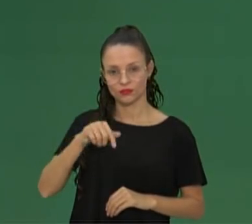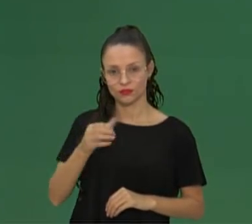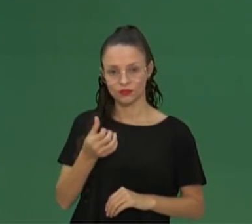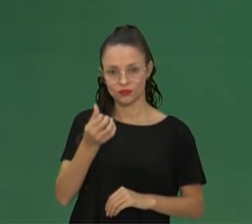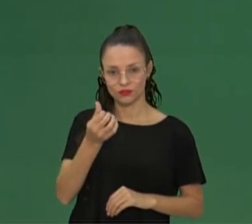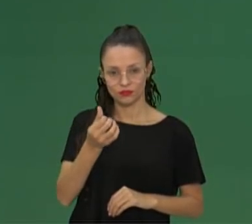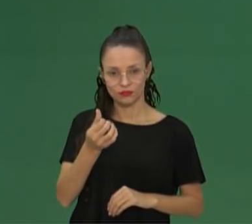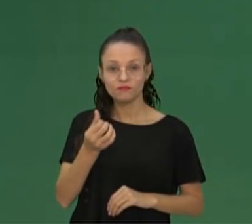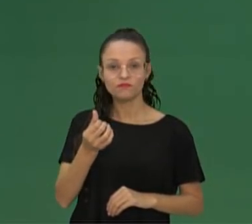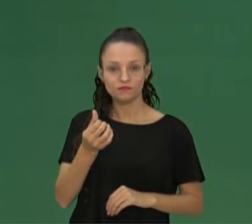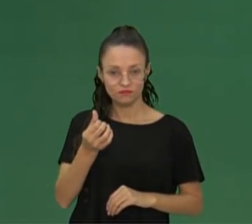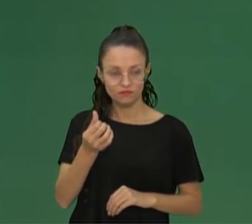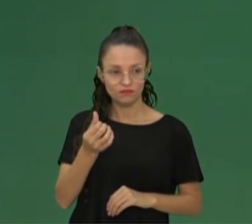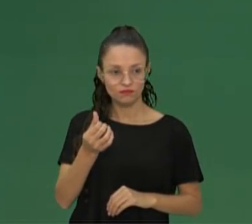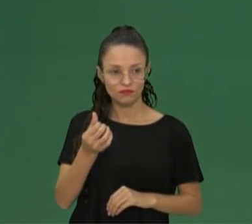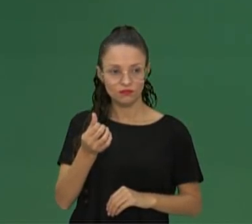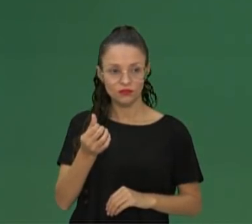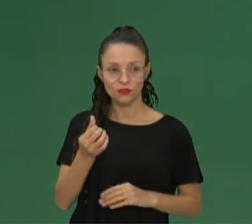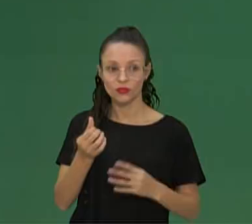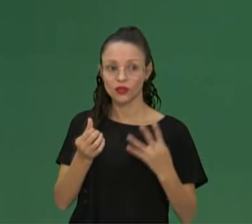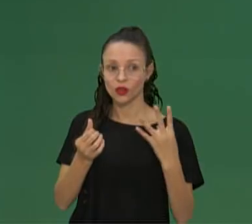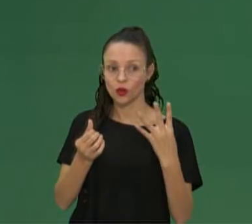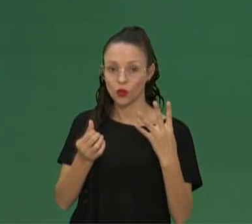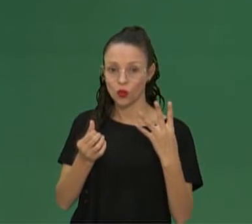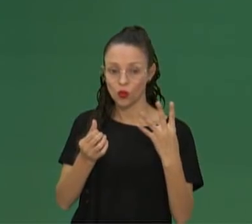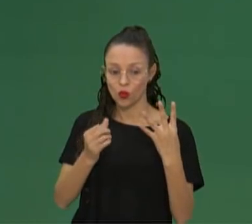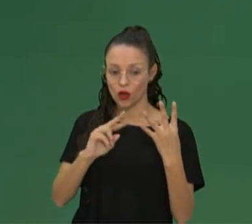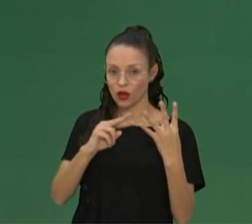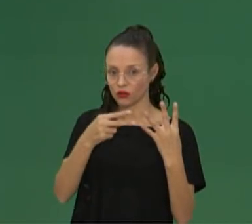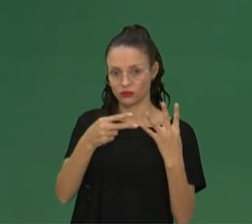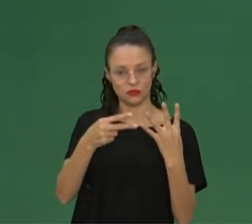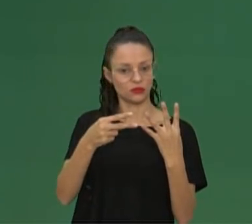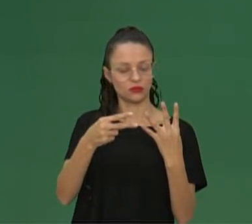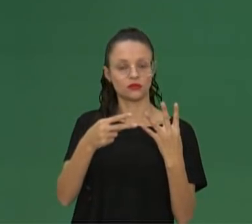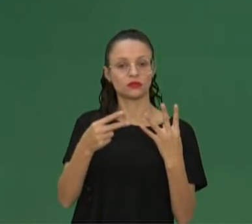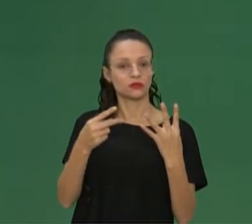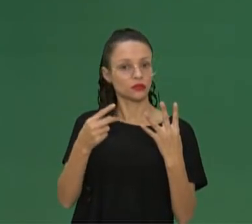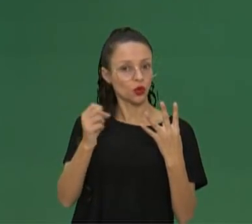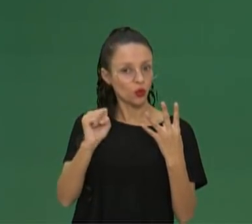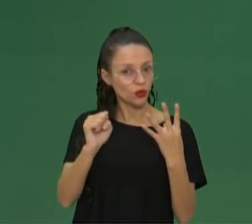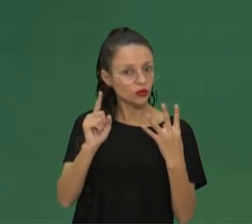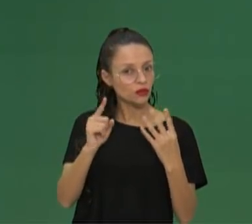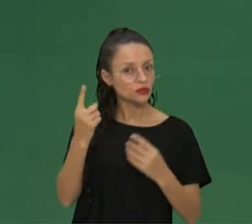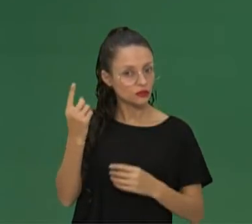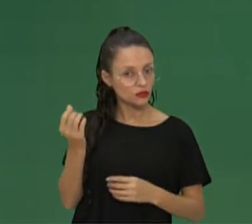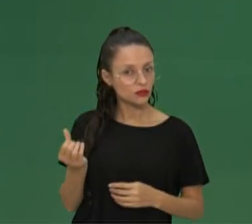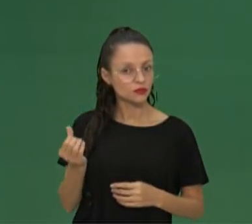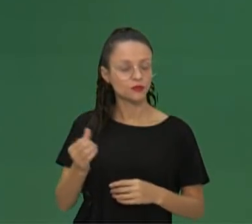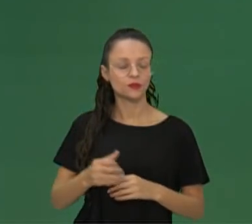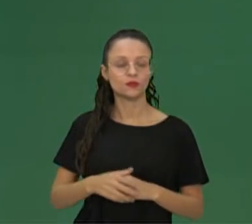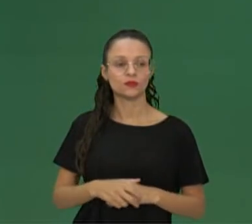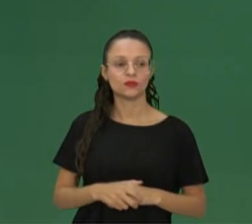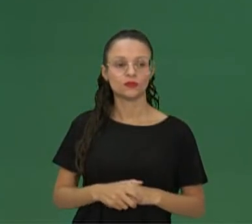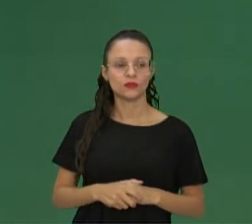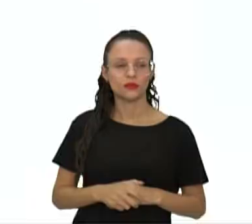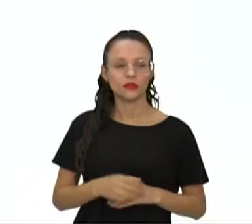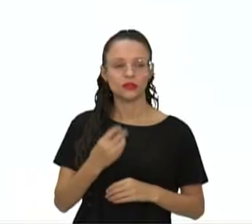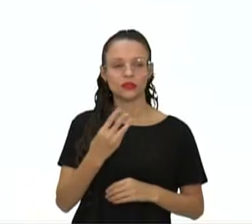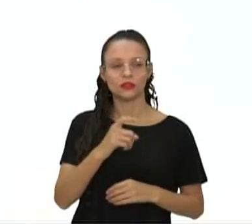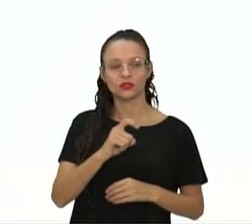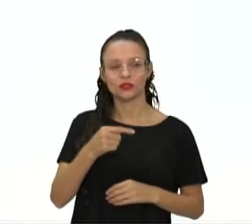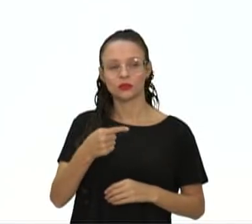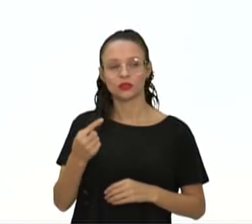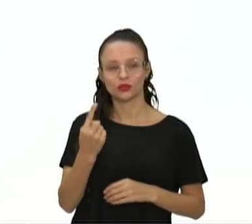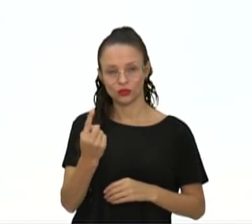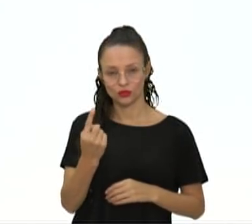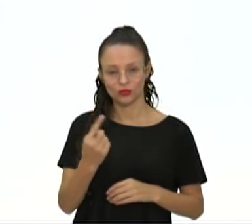Escreveu 8, né? 4 ao quadrado não é 8, é 4 ao quadrado ali dá 16. Cuidado com a multiplicação. 3x menos 1 elevado ao